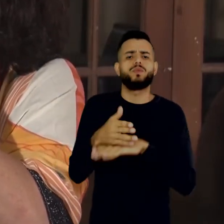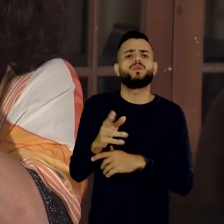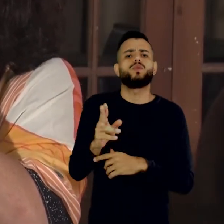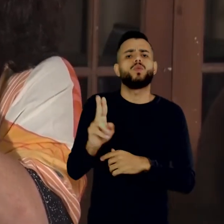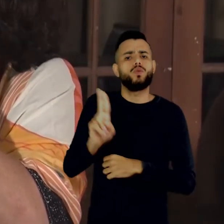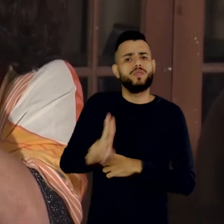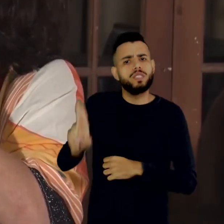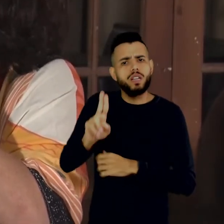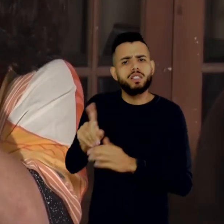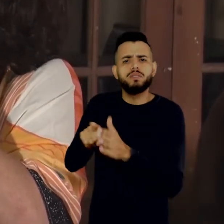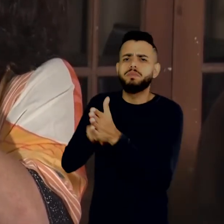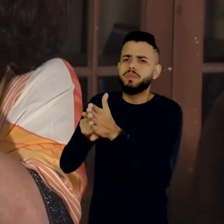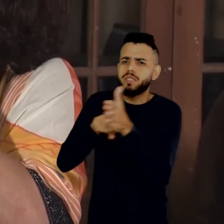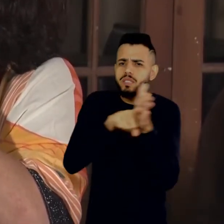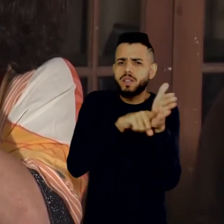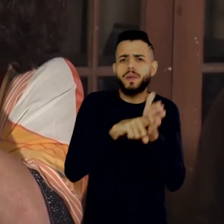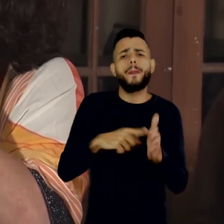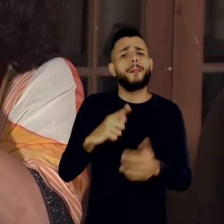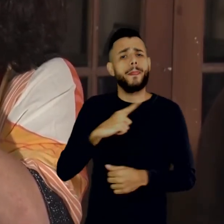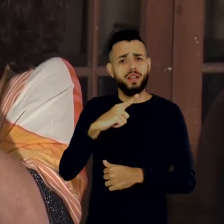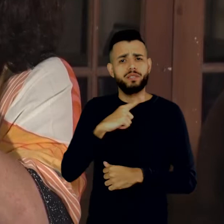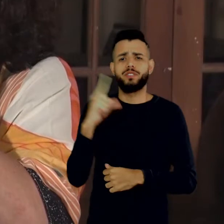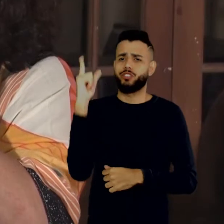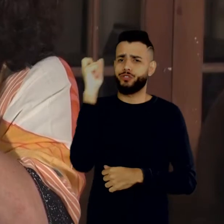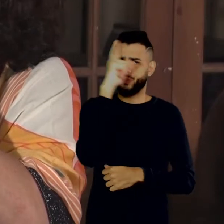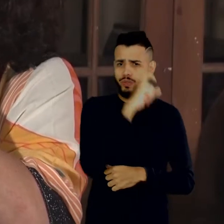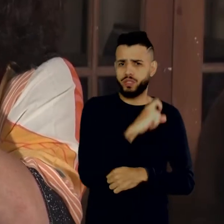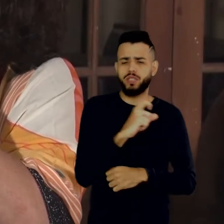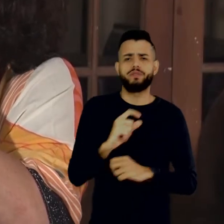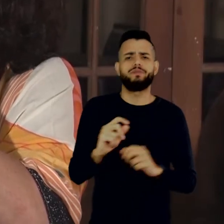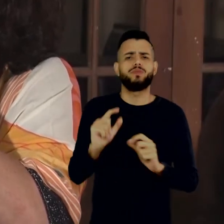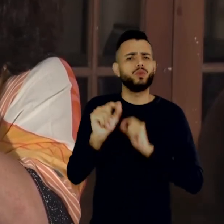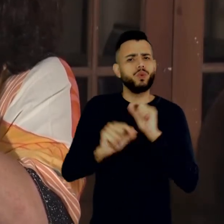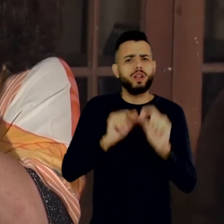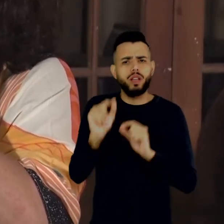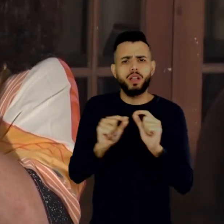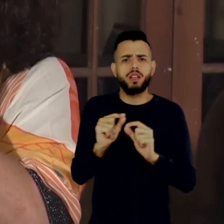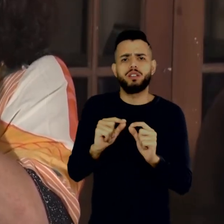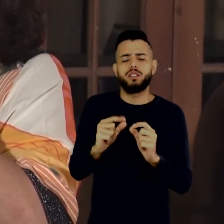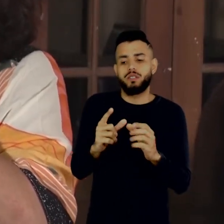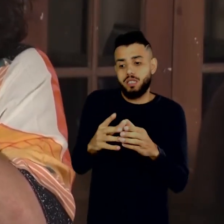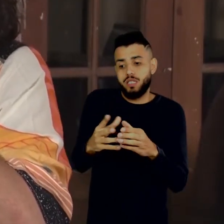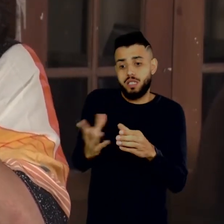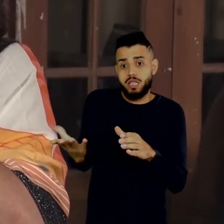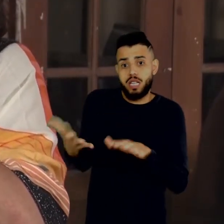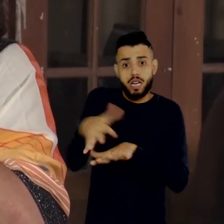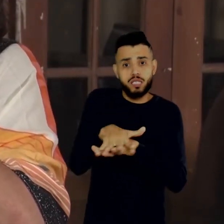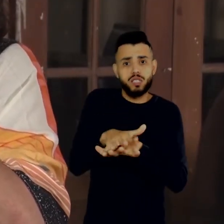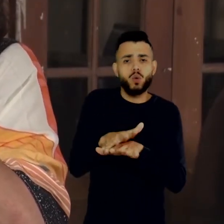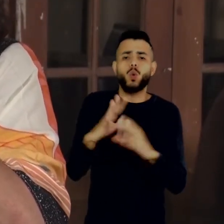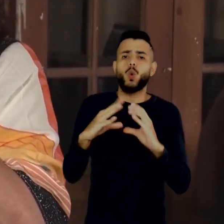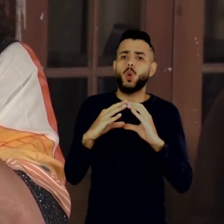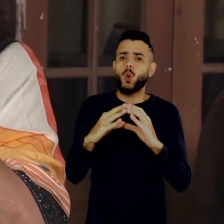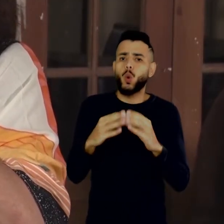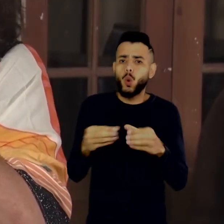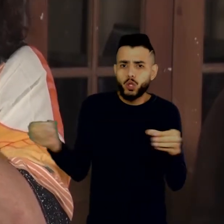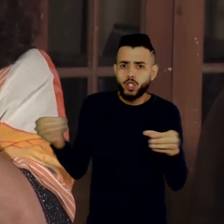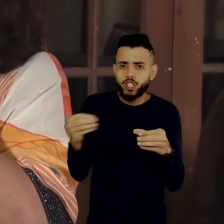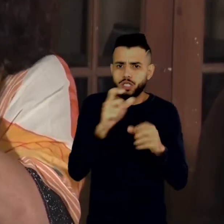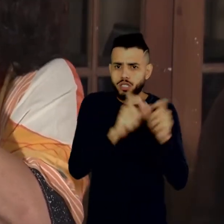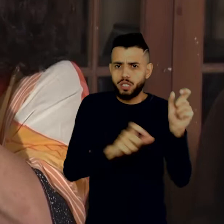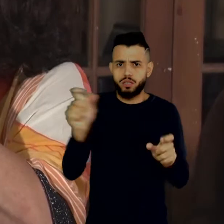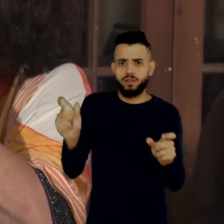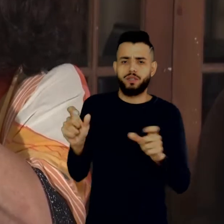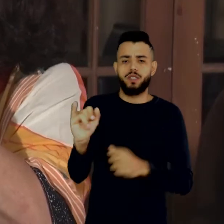pesquisadas ainda enfrentam dificuldades relacionadas à plena integração dos cotistas na instituição. E quando a